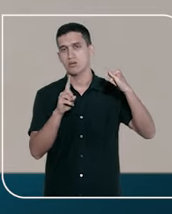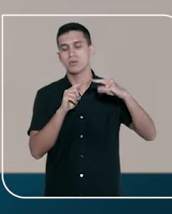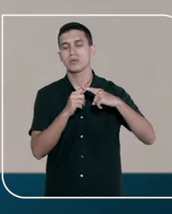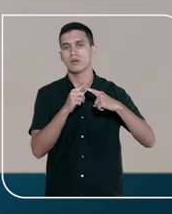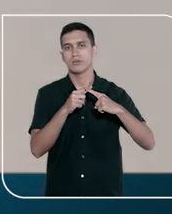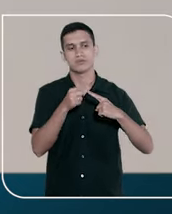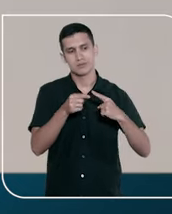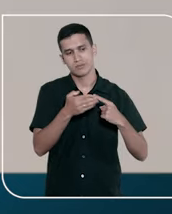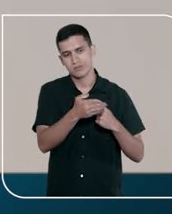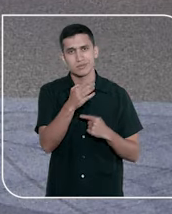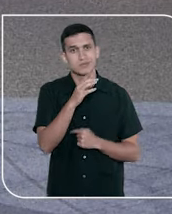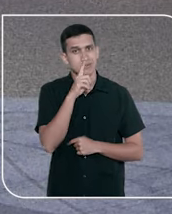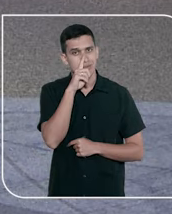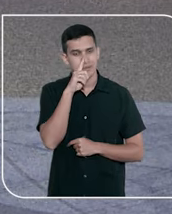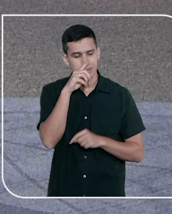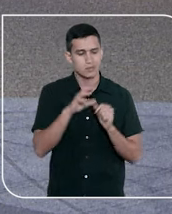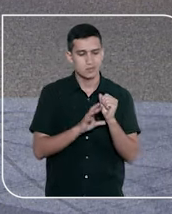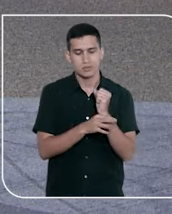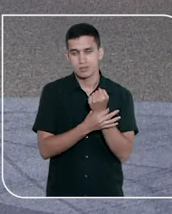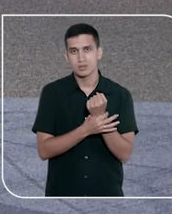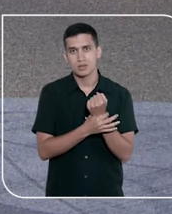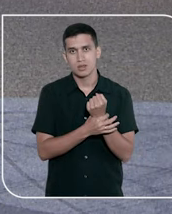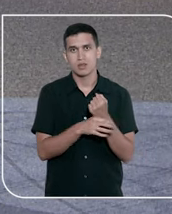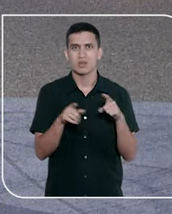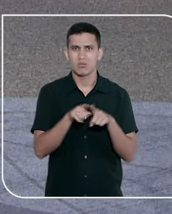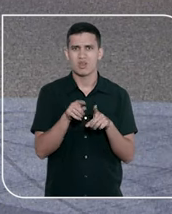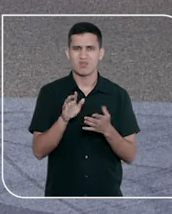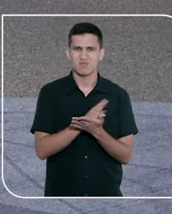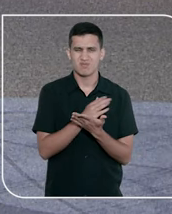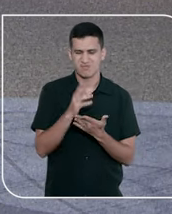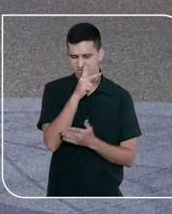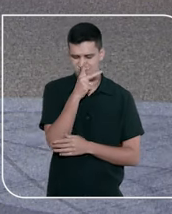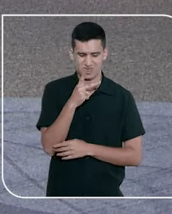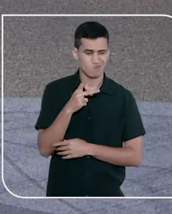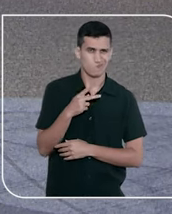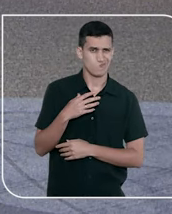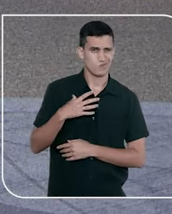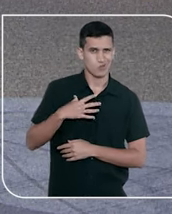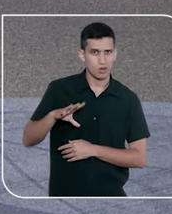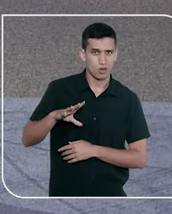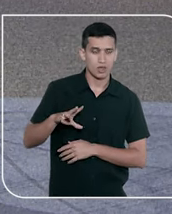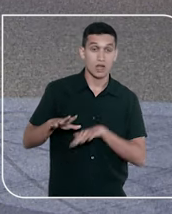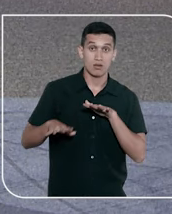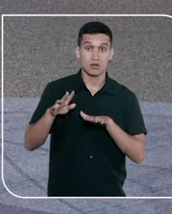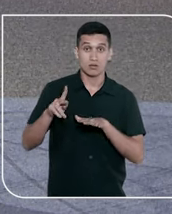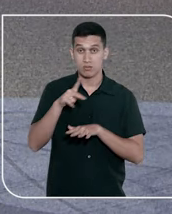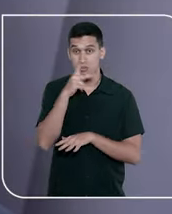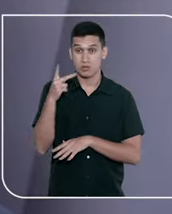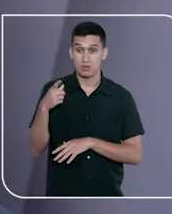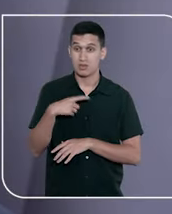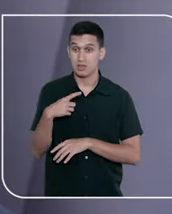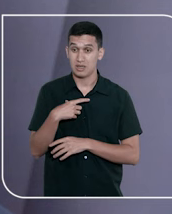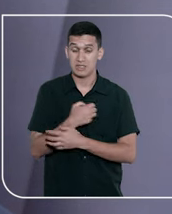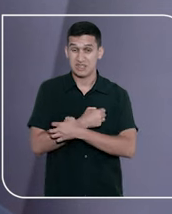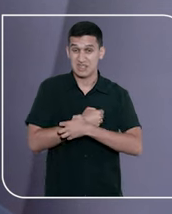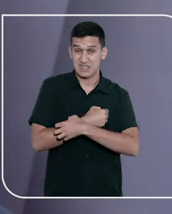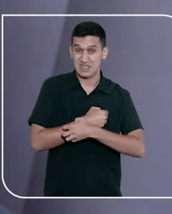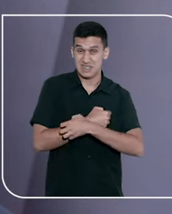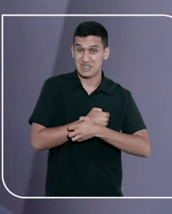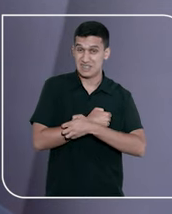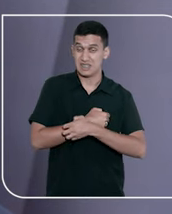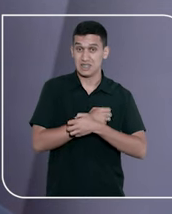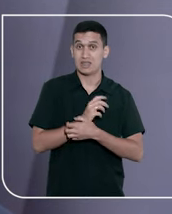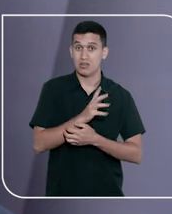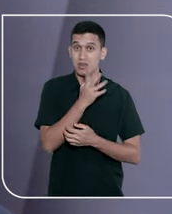traz riscos à segurança, traz incômodos a diversos passageiros, pode trazer alergias. Existem motivos técnicos pelos quais